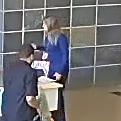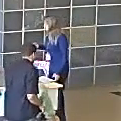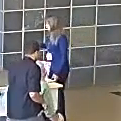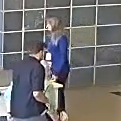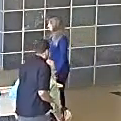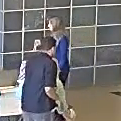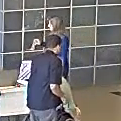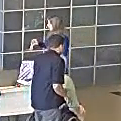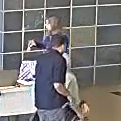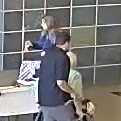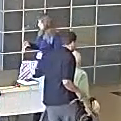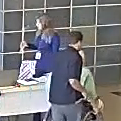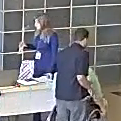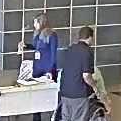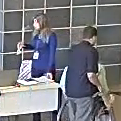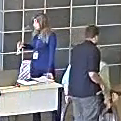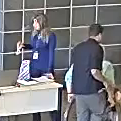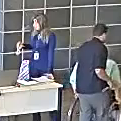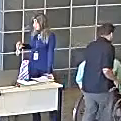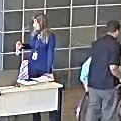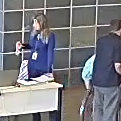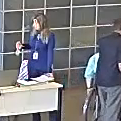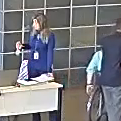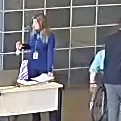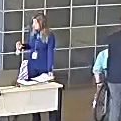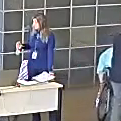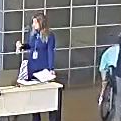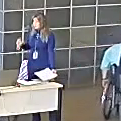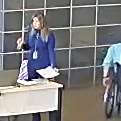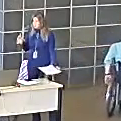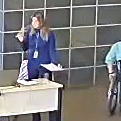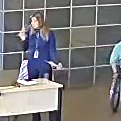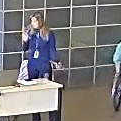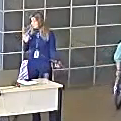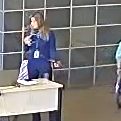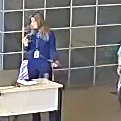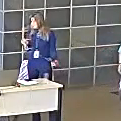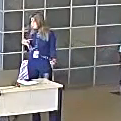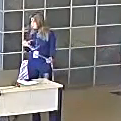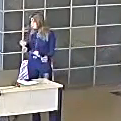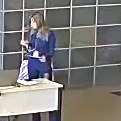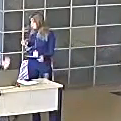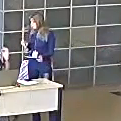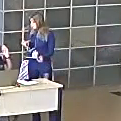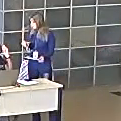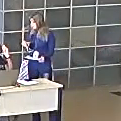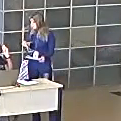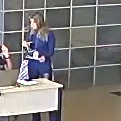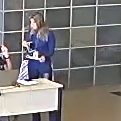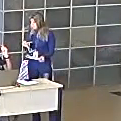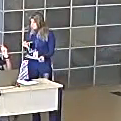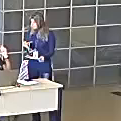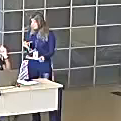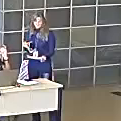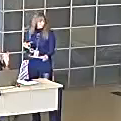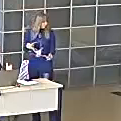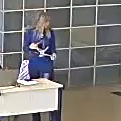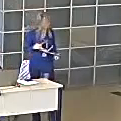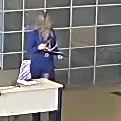tranquilo agradecer também a iniciativa a atitude positiva